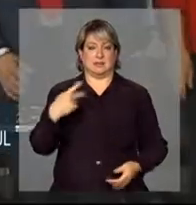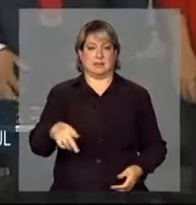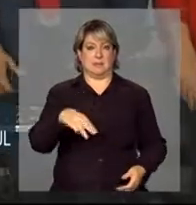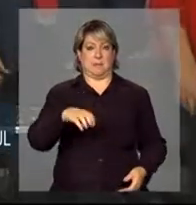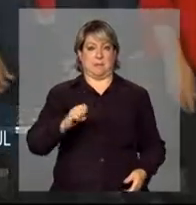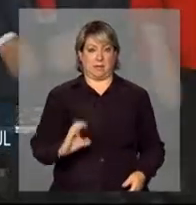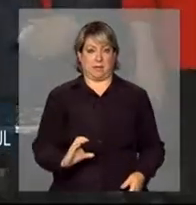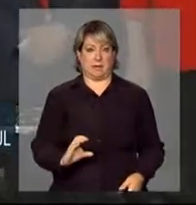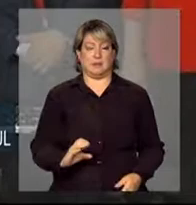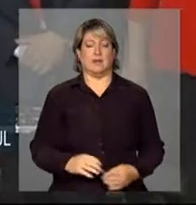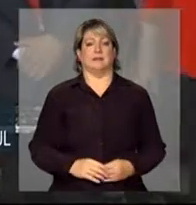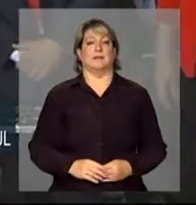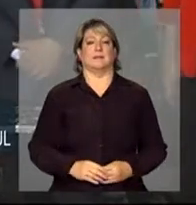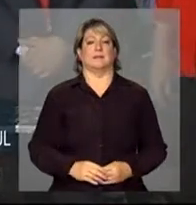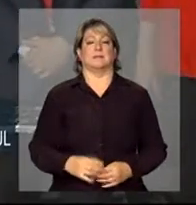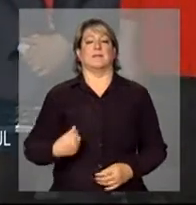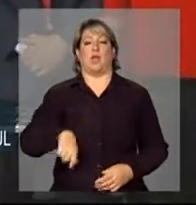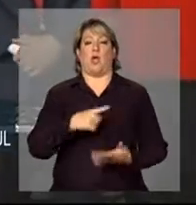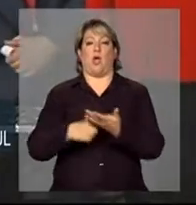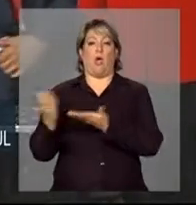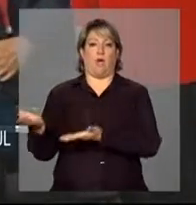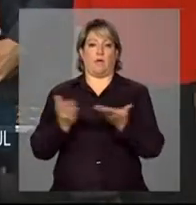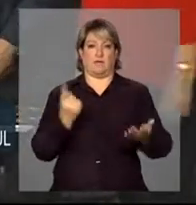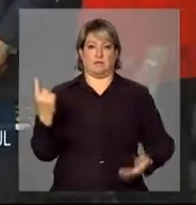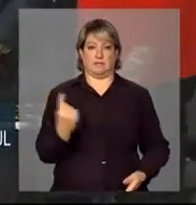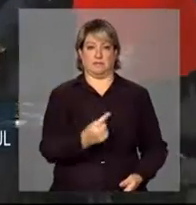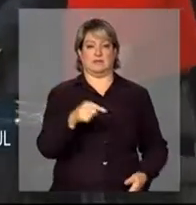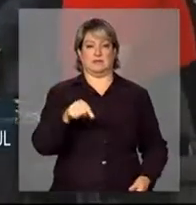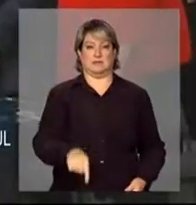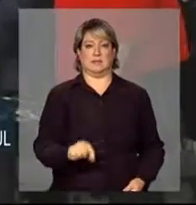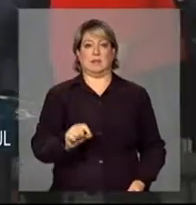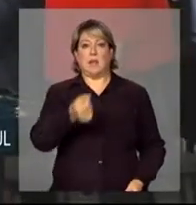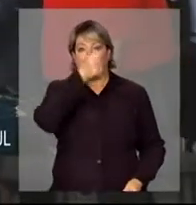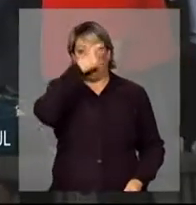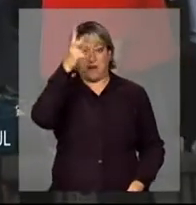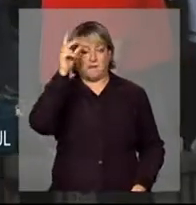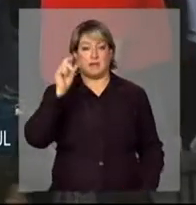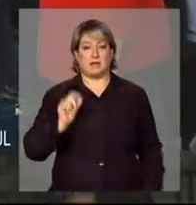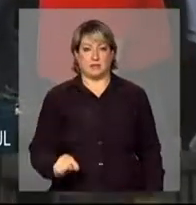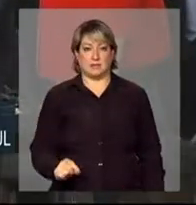da Educação, convidamos ao palco os seguintes prefeitos.